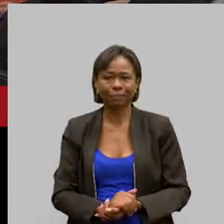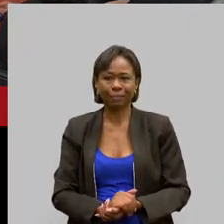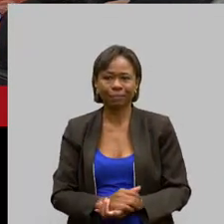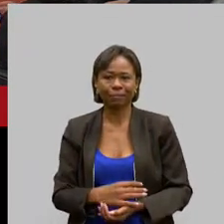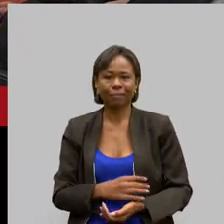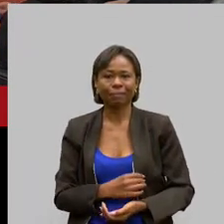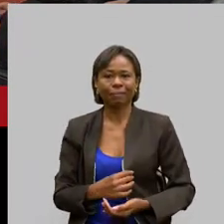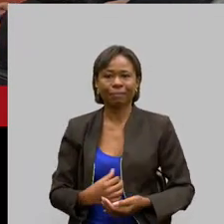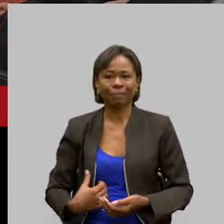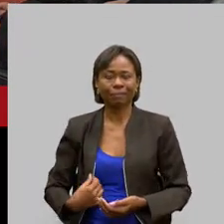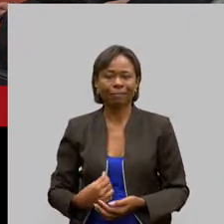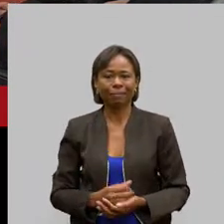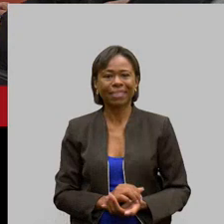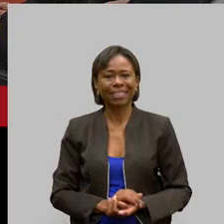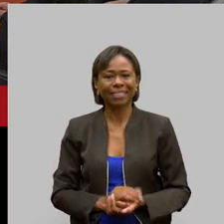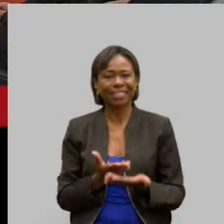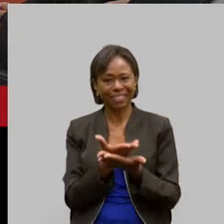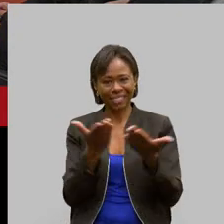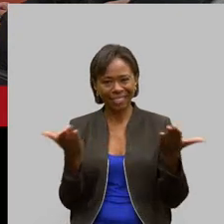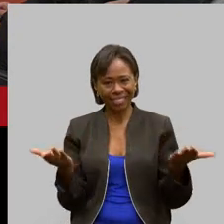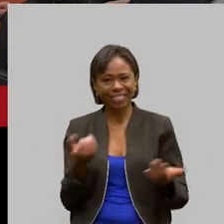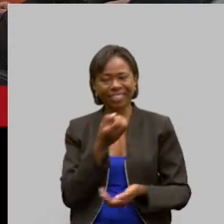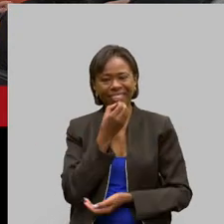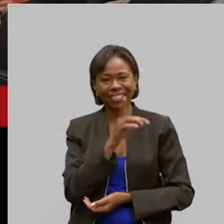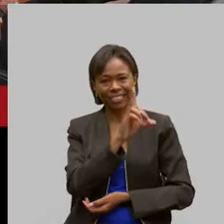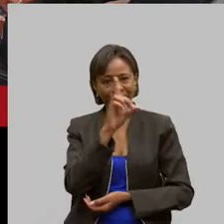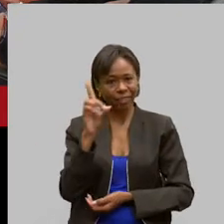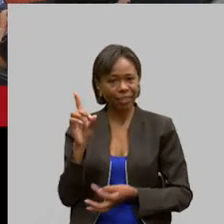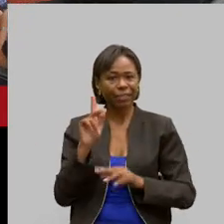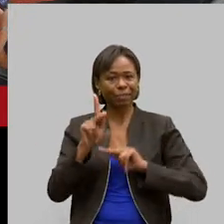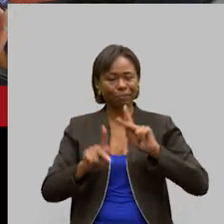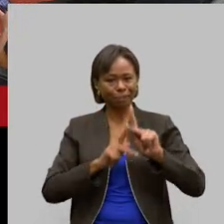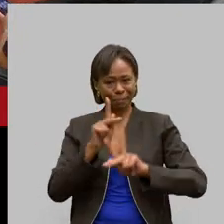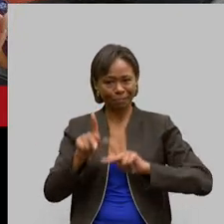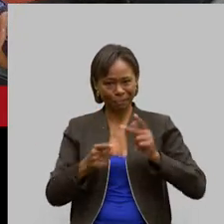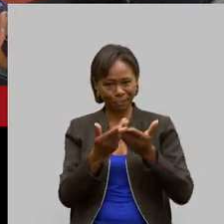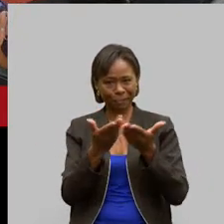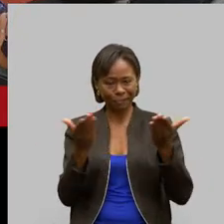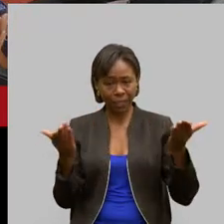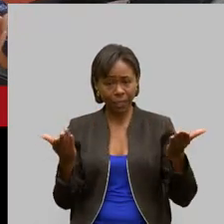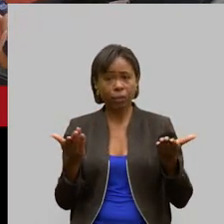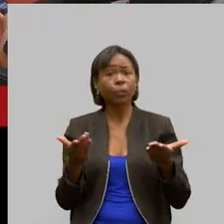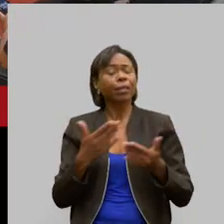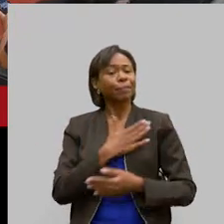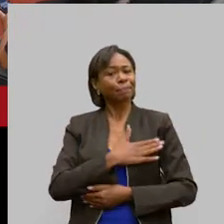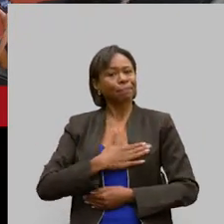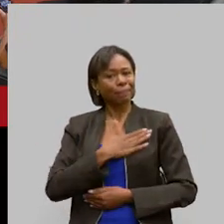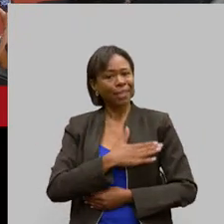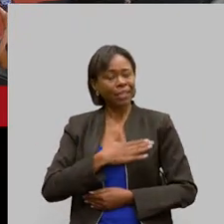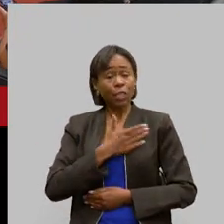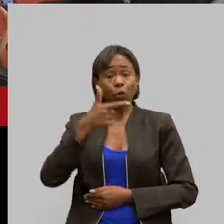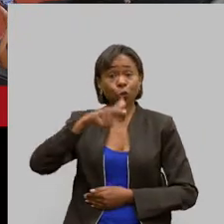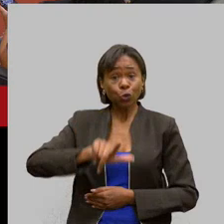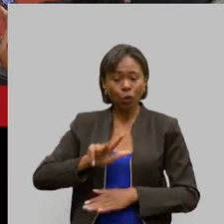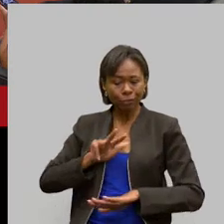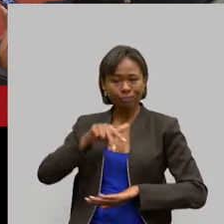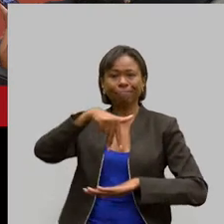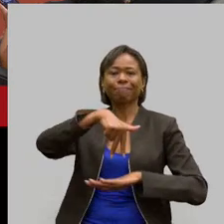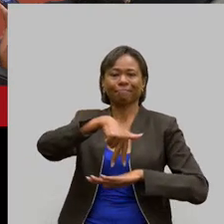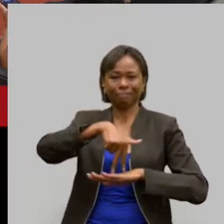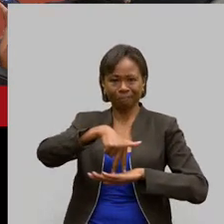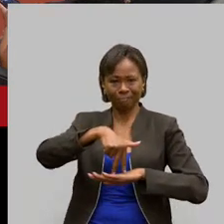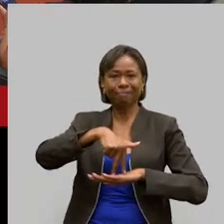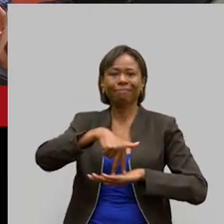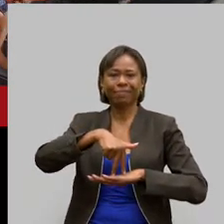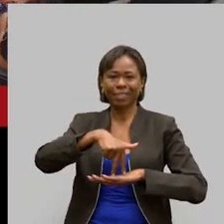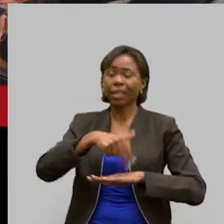Estado Bom dia Bom dia pessoal bom é um prazer estar aqui mais uma vez Deputado em seu